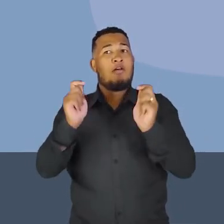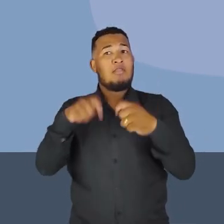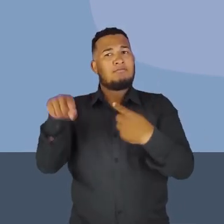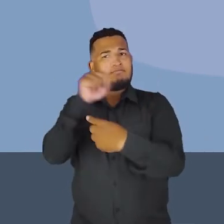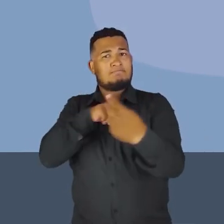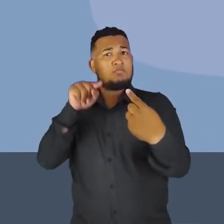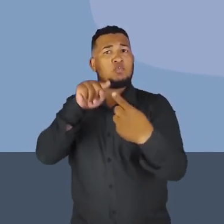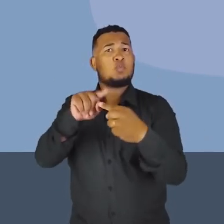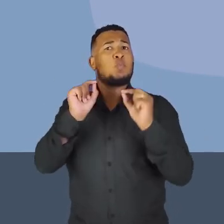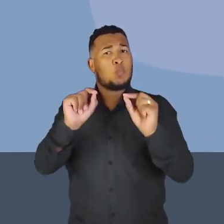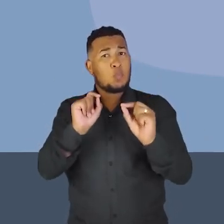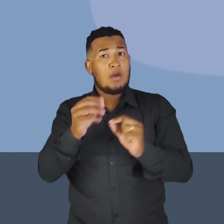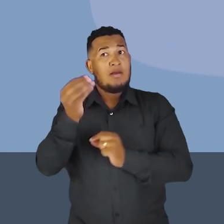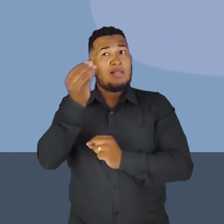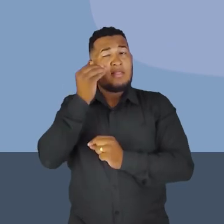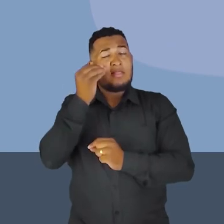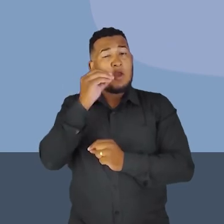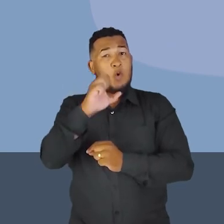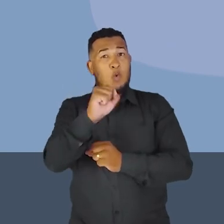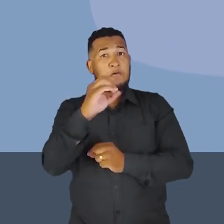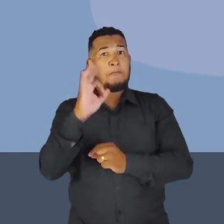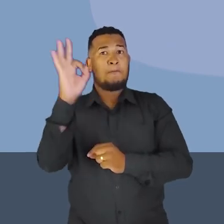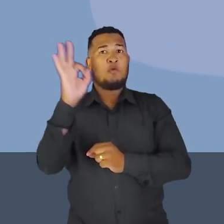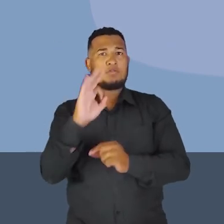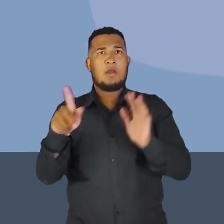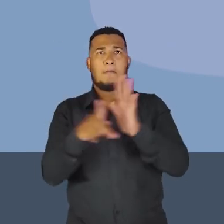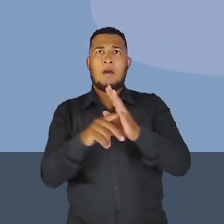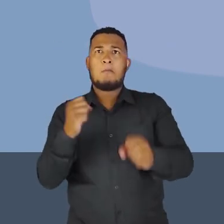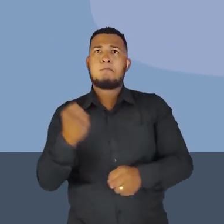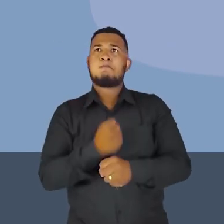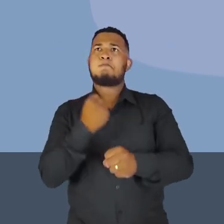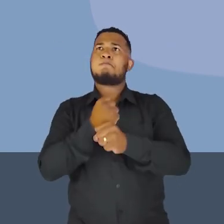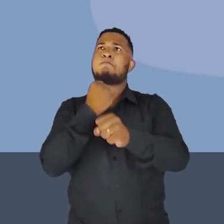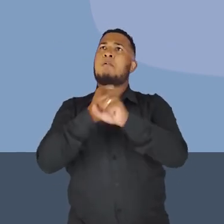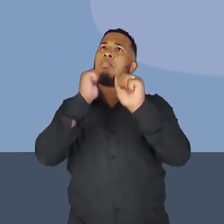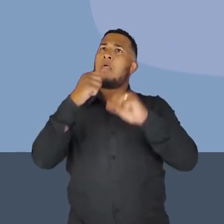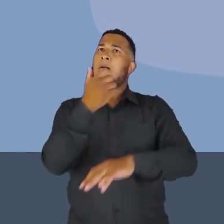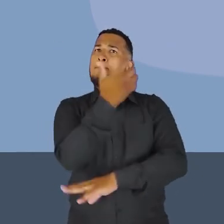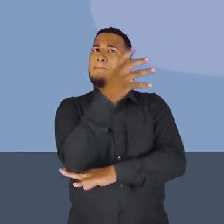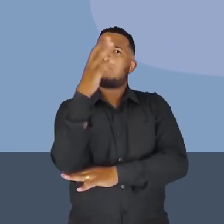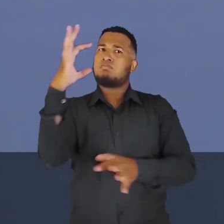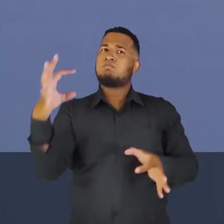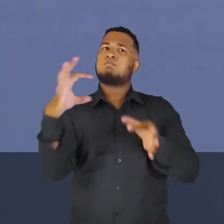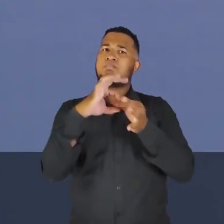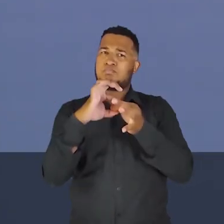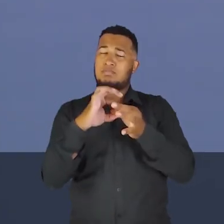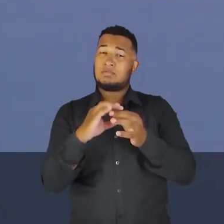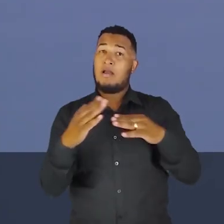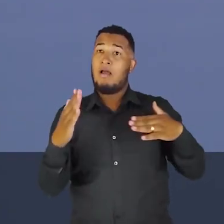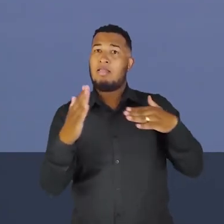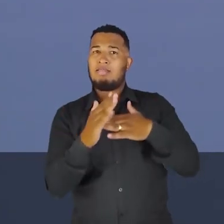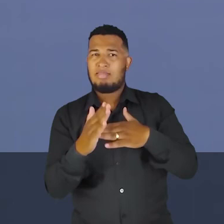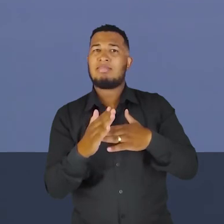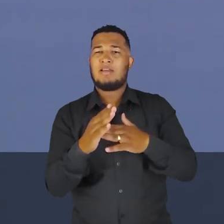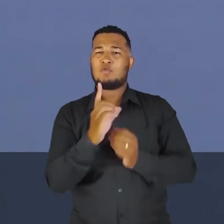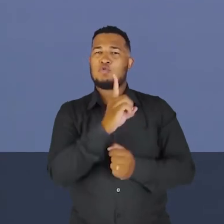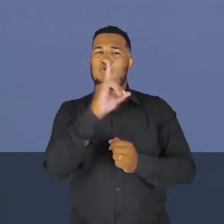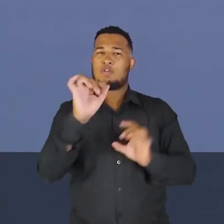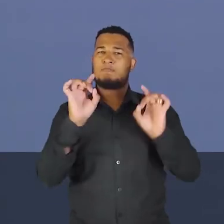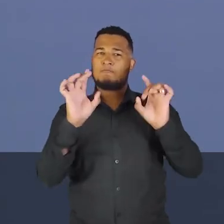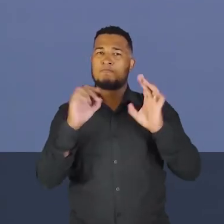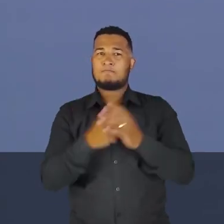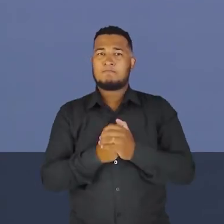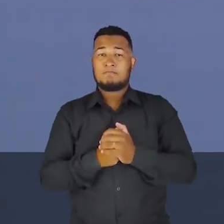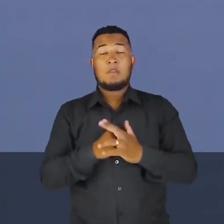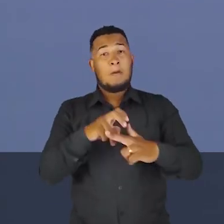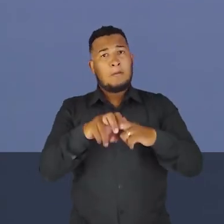de fazer com que, pelo menos, 80% de seus edifícios sejam ecológicos até a tal data. Então, depois de toda essa nossa